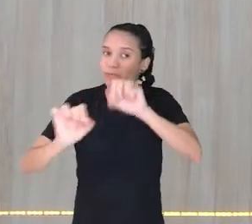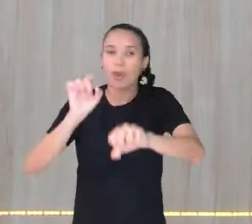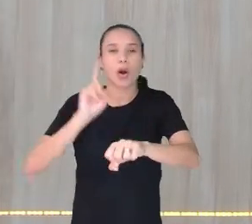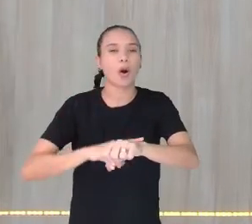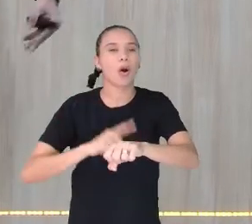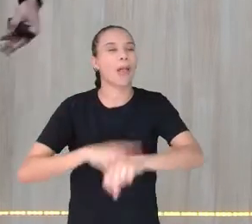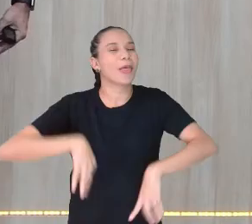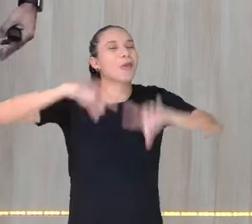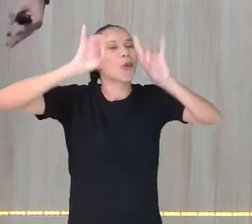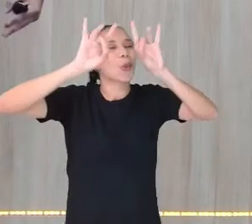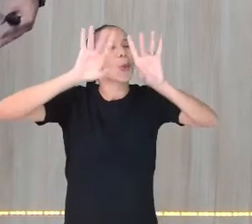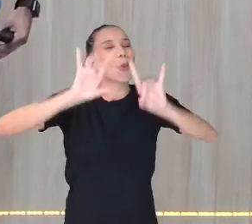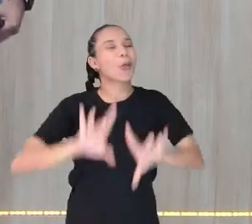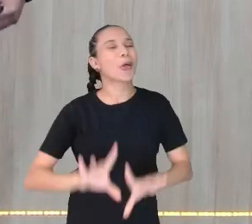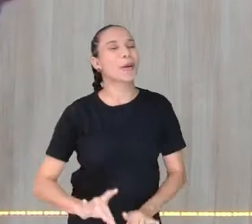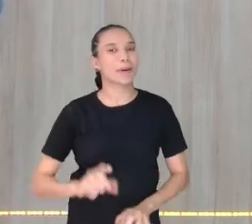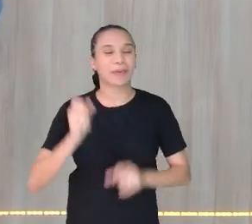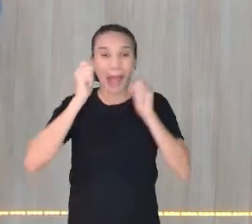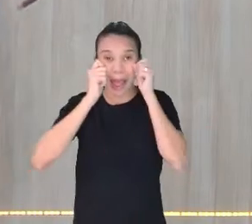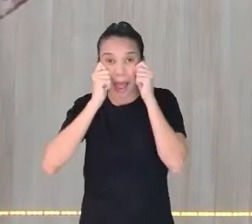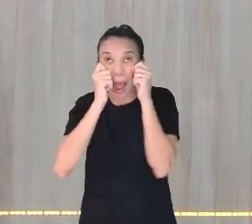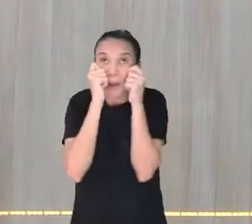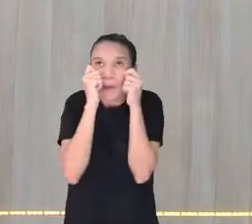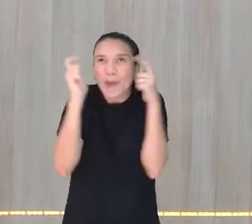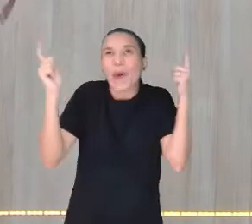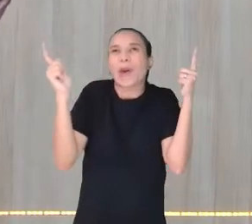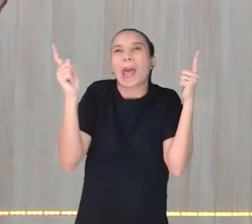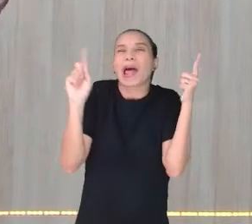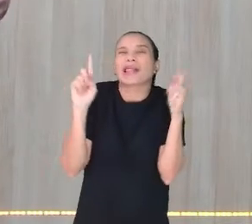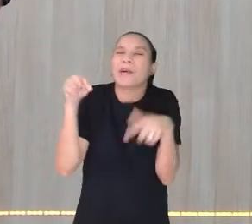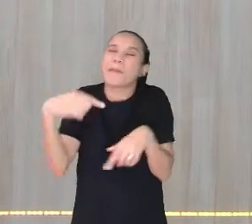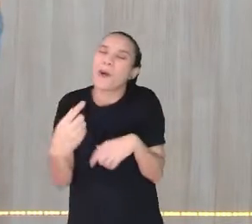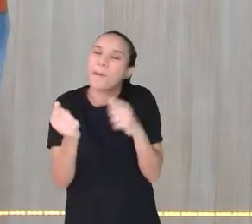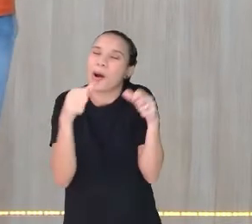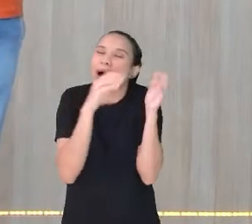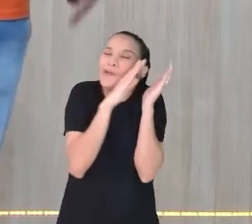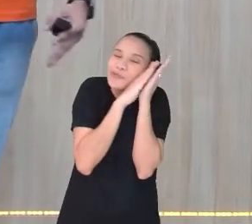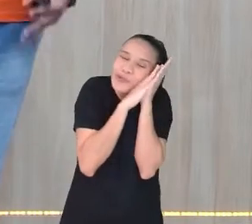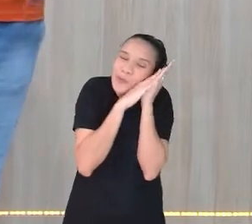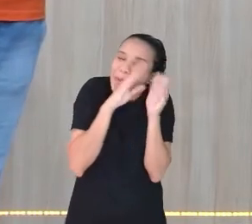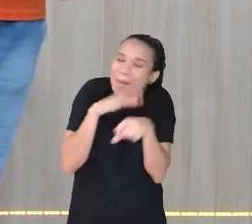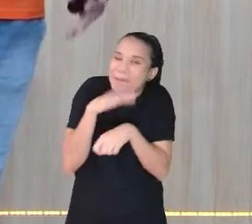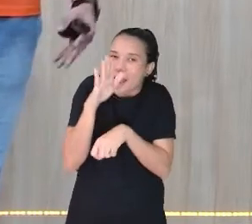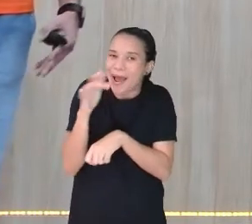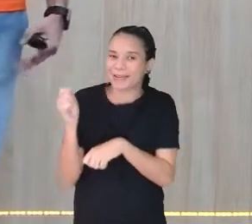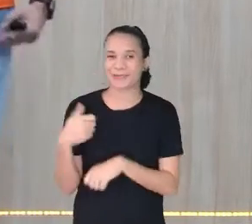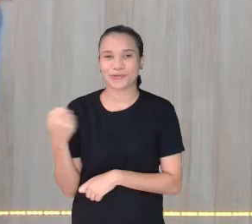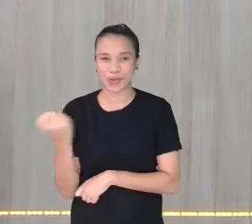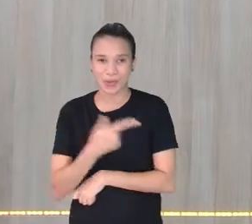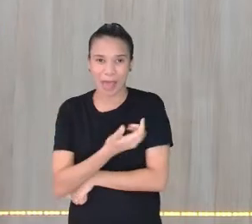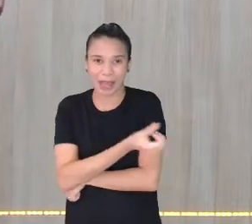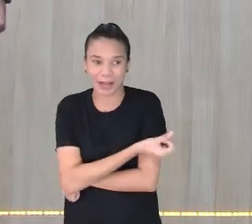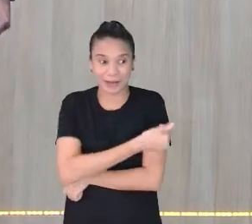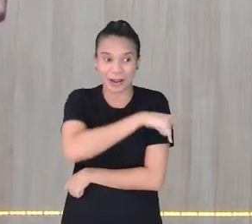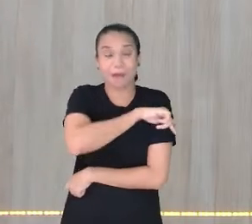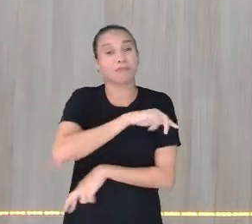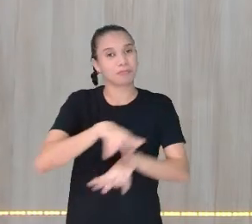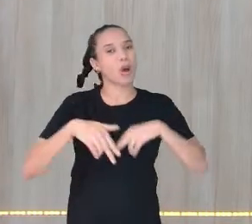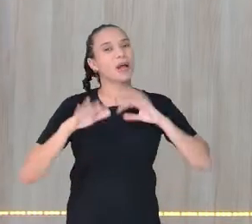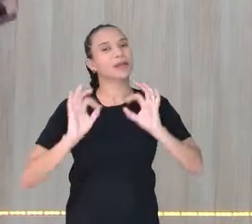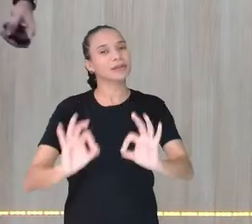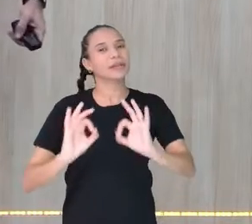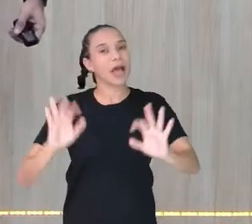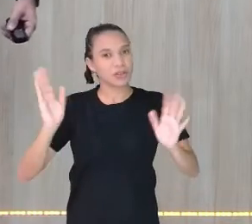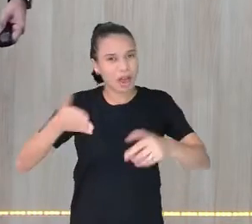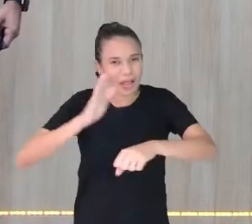horário privilegiado, vocês acordam aí mais tarde um pouquinho do que a galera do 6º e 7º ano. Então com certeza já